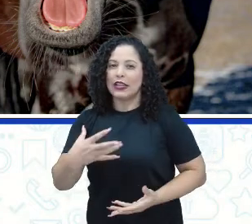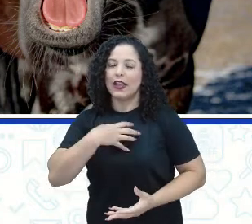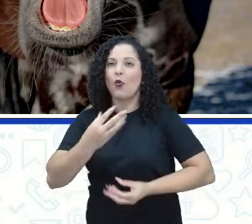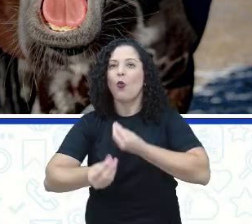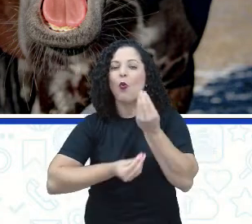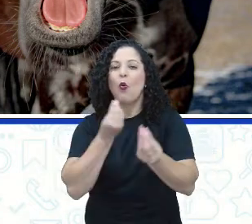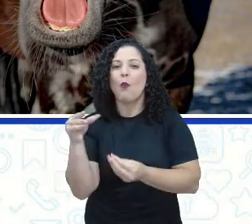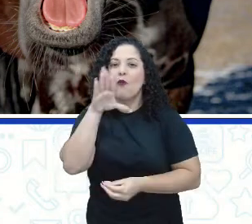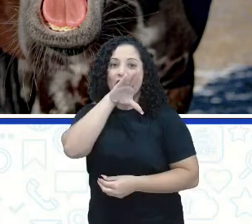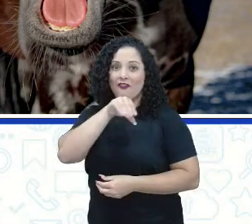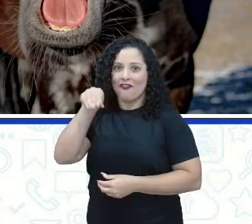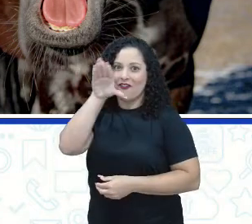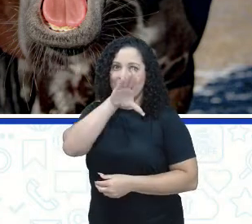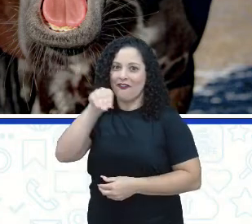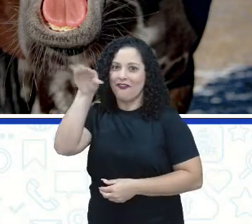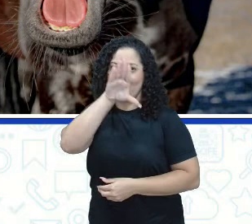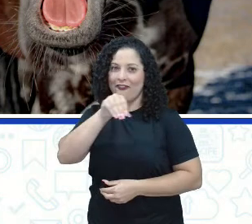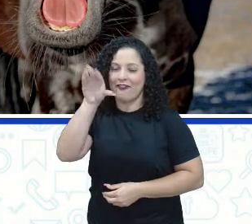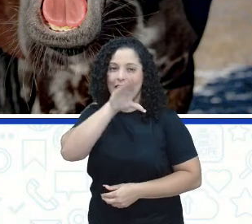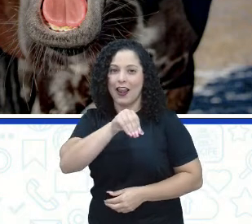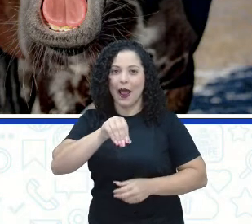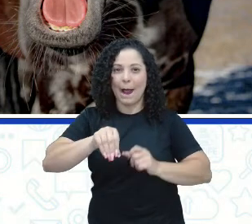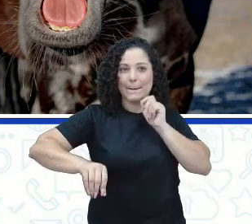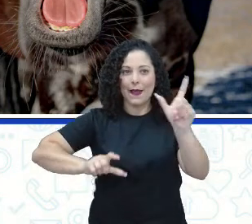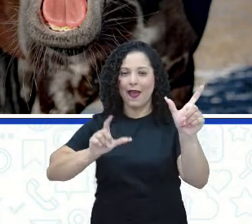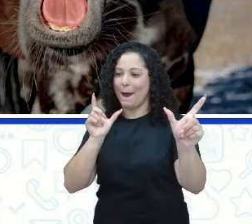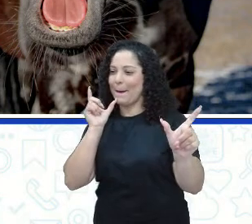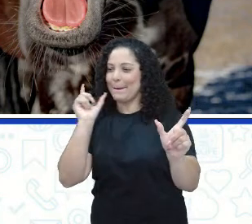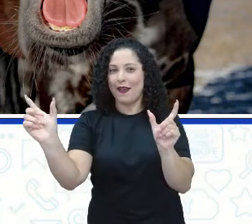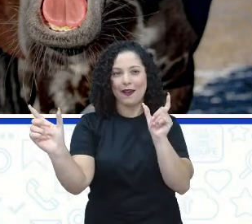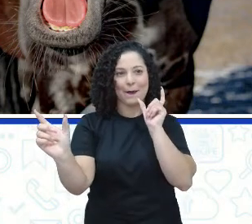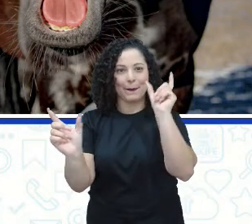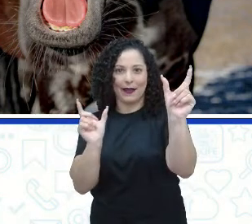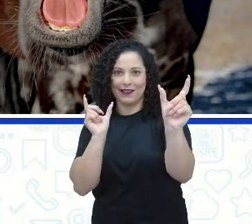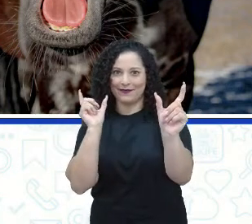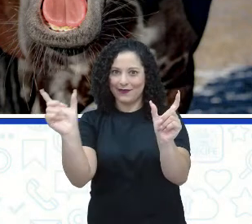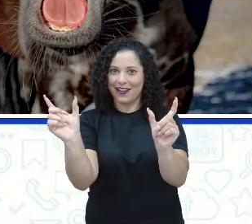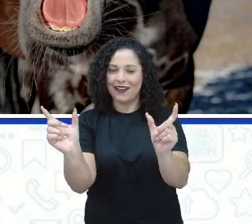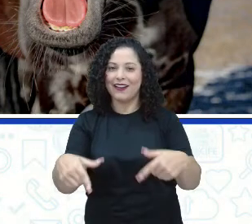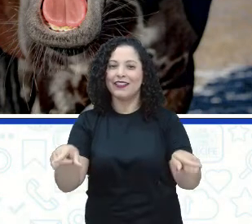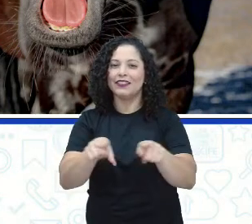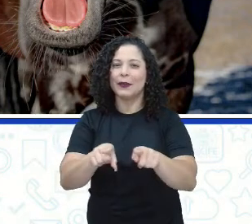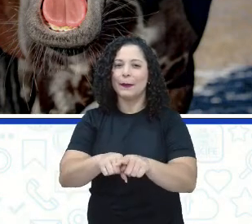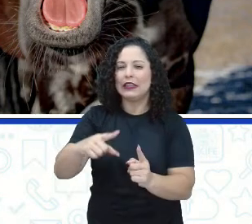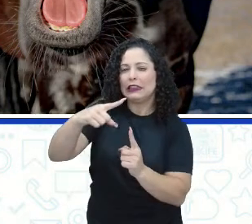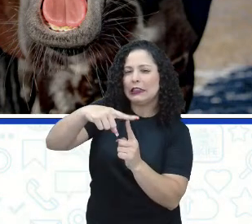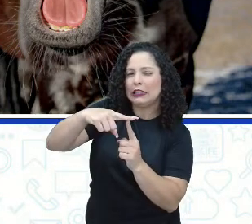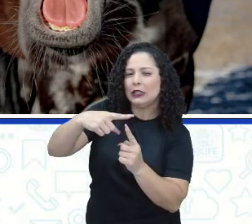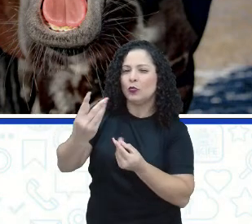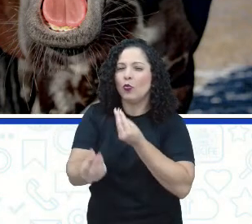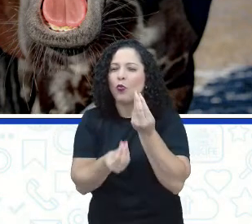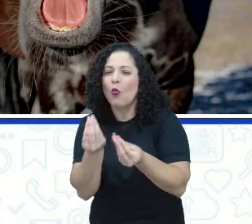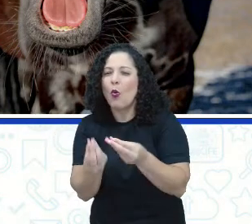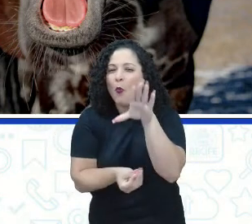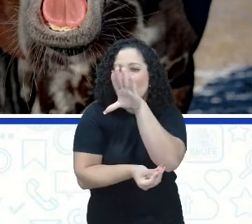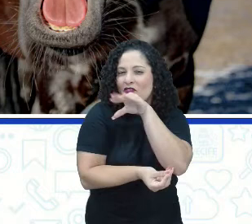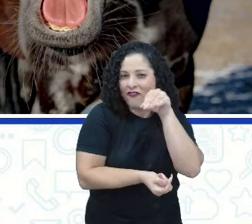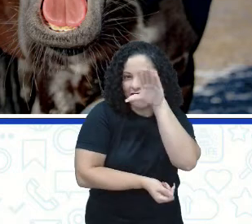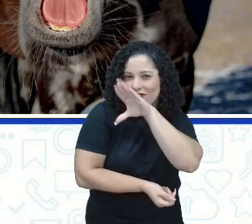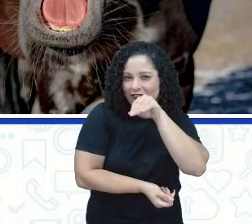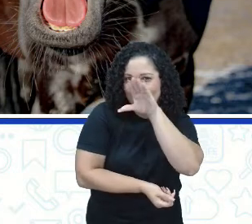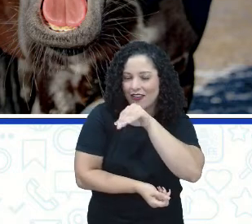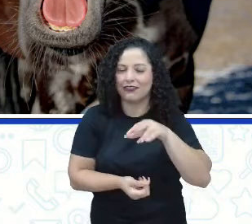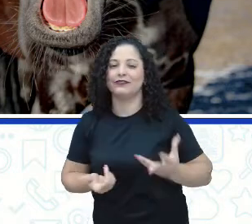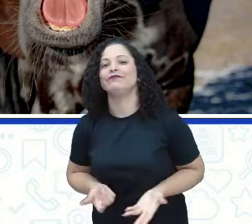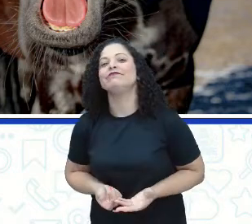tom com o qual eu pronuncio as palavras, a capacidade oratória. Ora, é